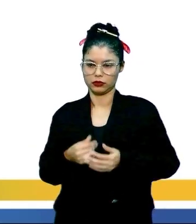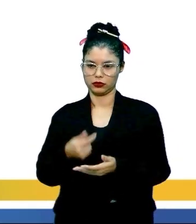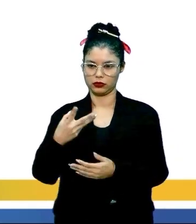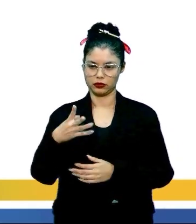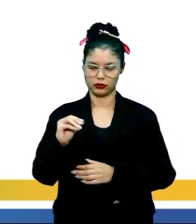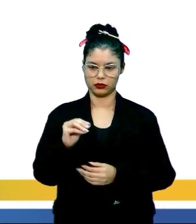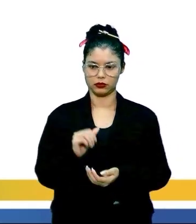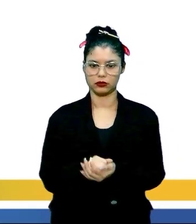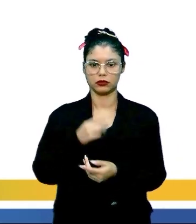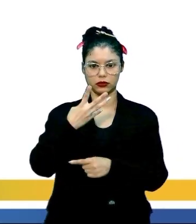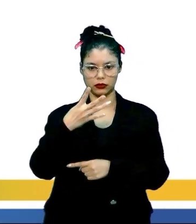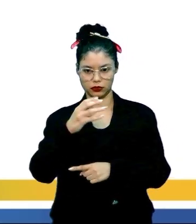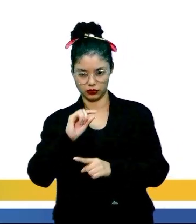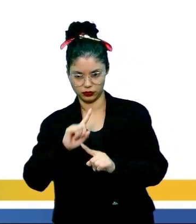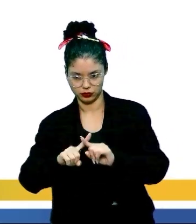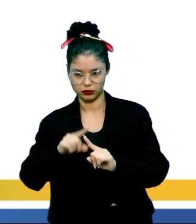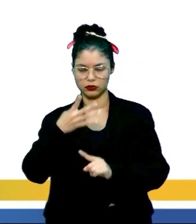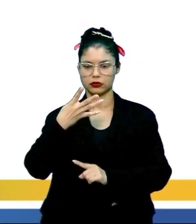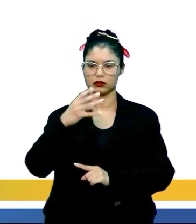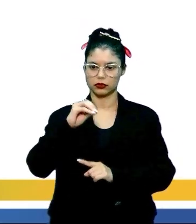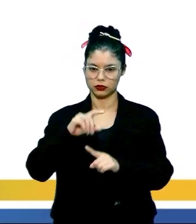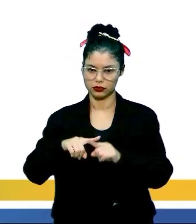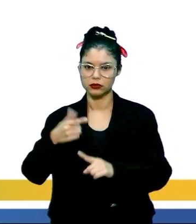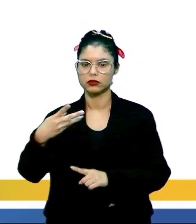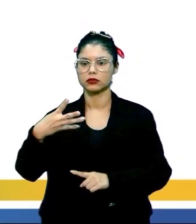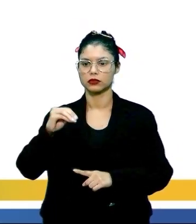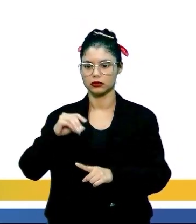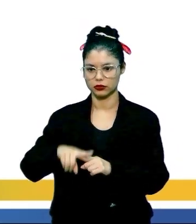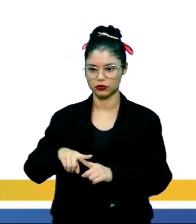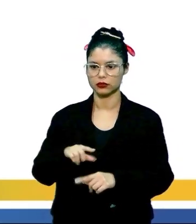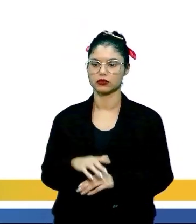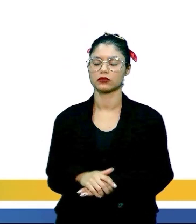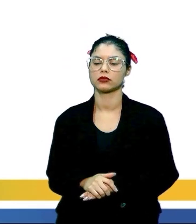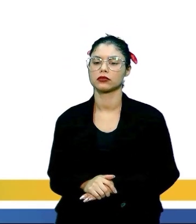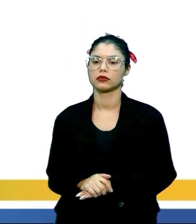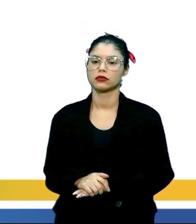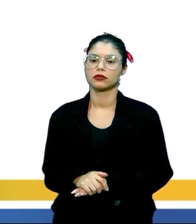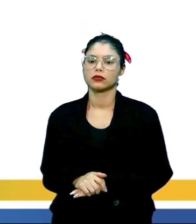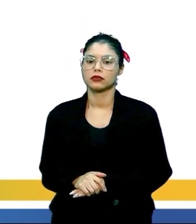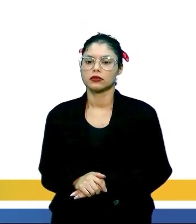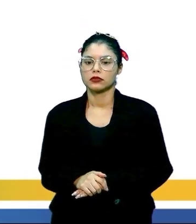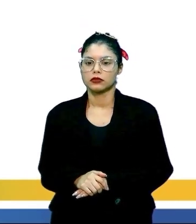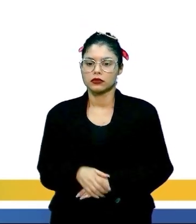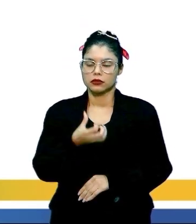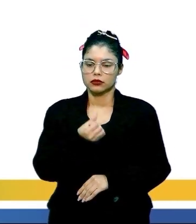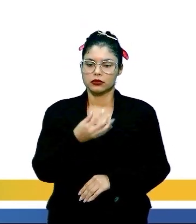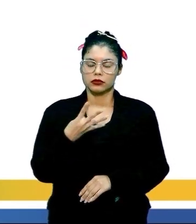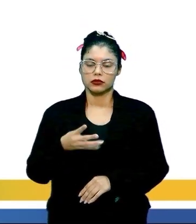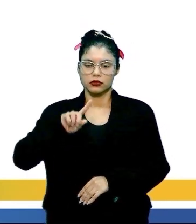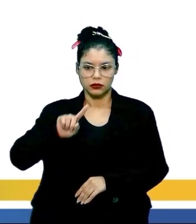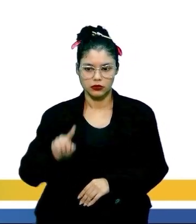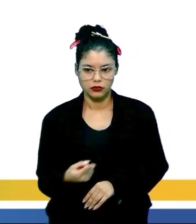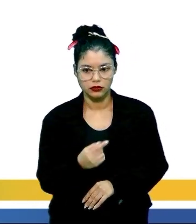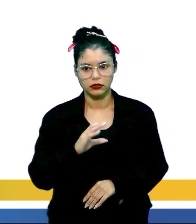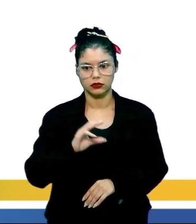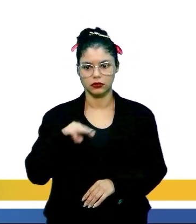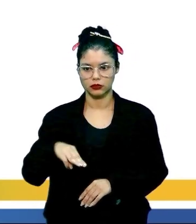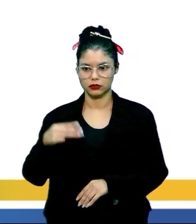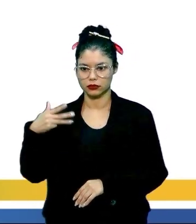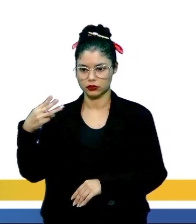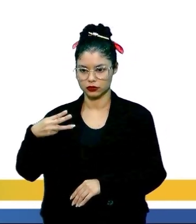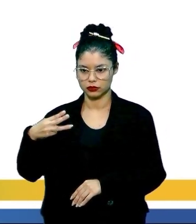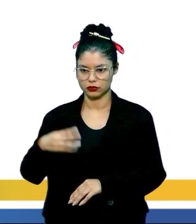40 centímetros, eu devo multiplicar 40 vezes 40 vezes 40, e aí nós teremos um volume